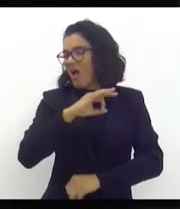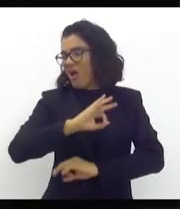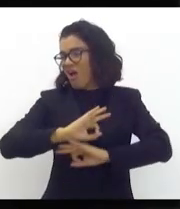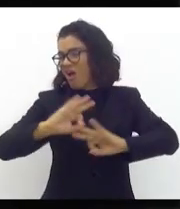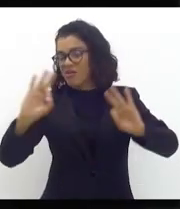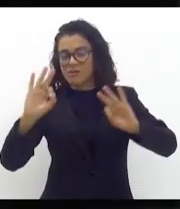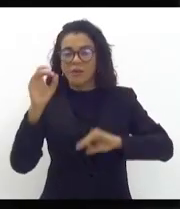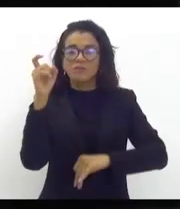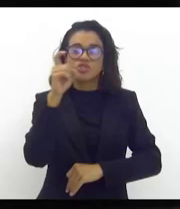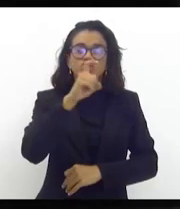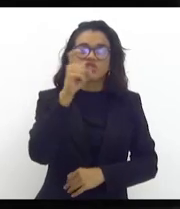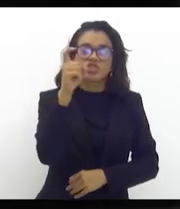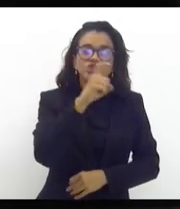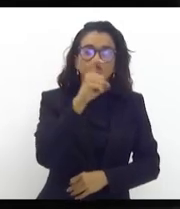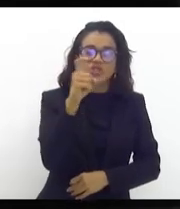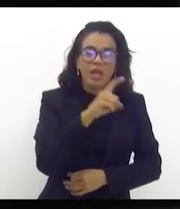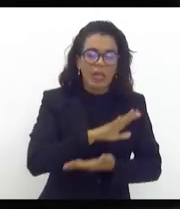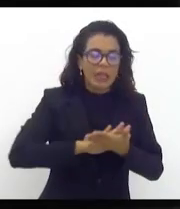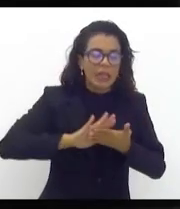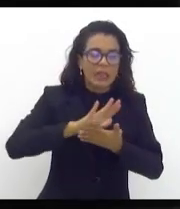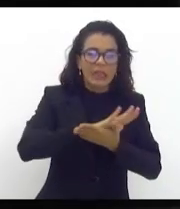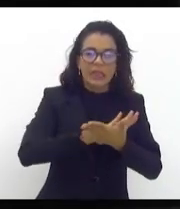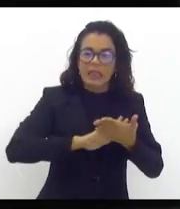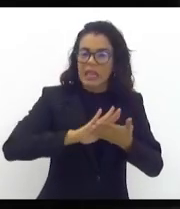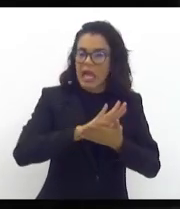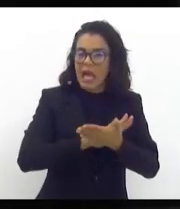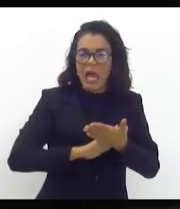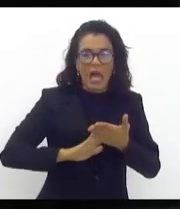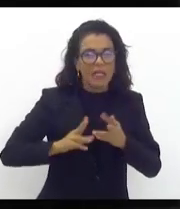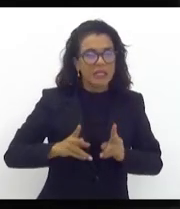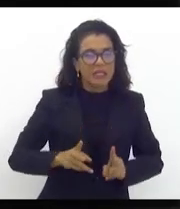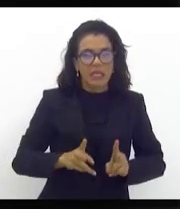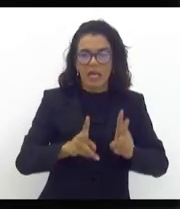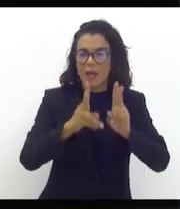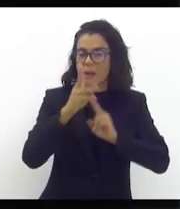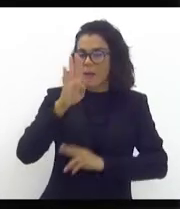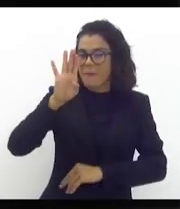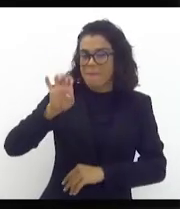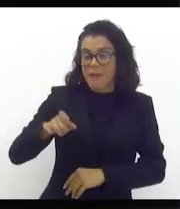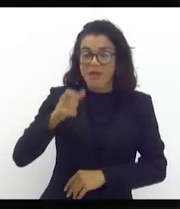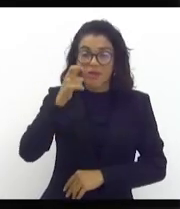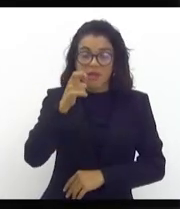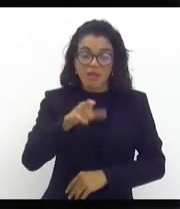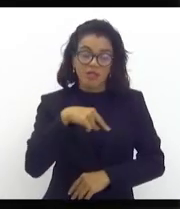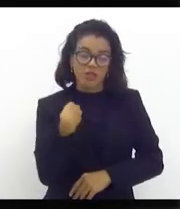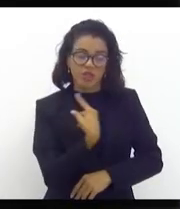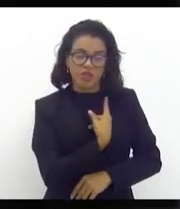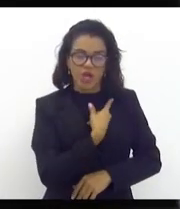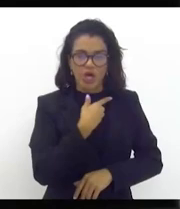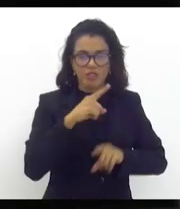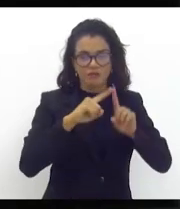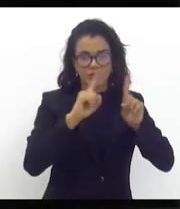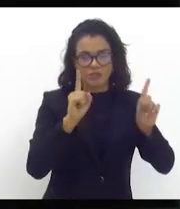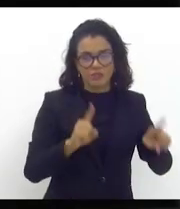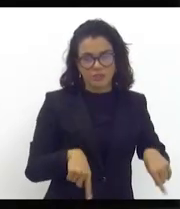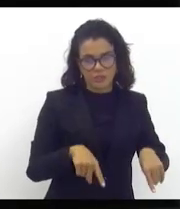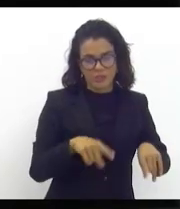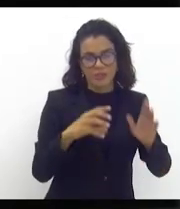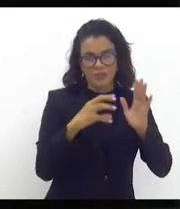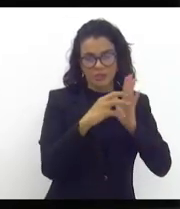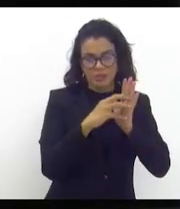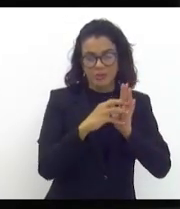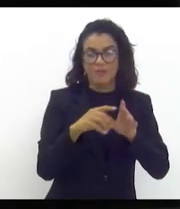Isso é mentira, nada caminha bem quando o interesse é do servidor, nada caminha bem.